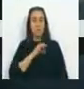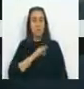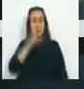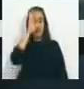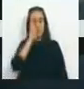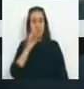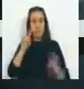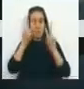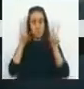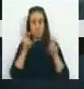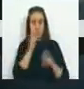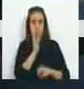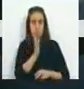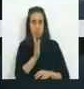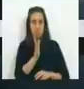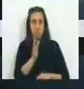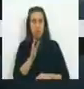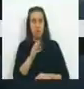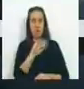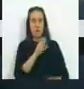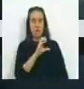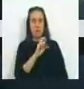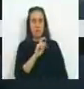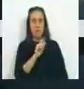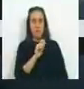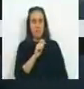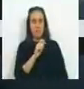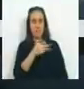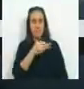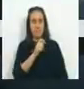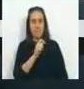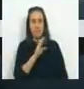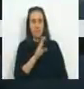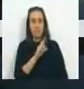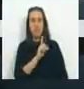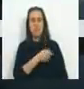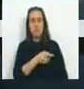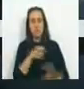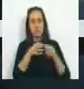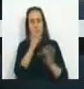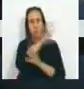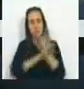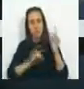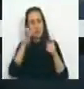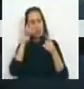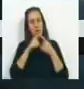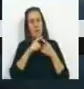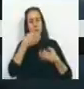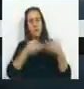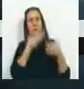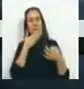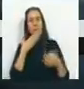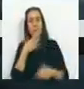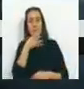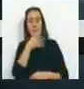tocou no assunto, temos a CEPEJ, que é a Comissão Europeia para a Eficácia da Justiça, a dizer que Portugal é